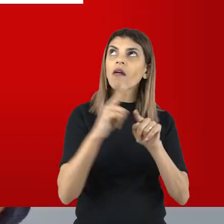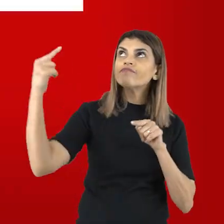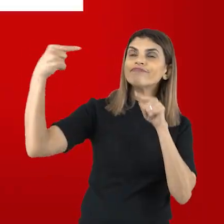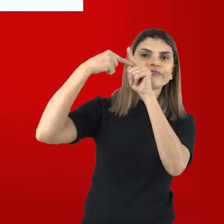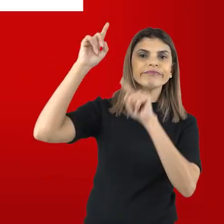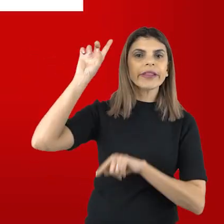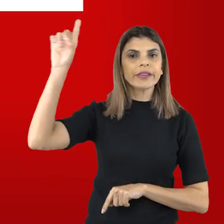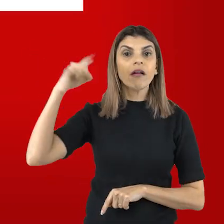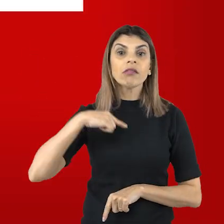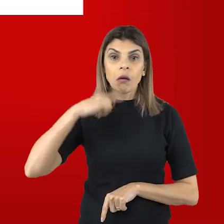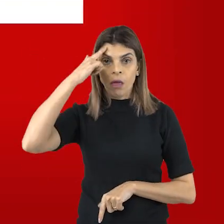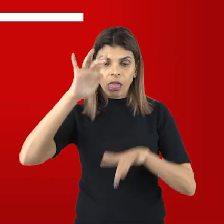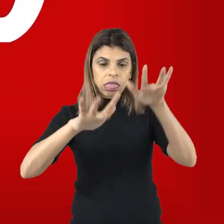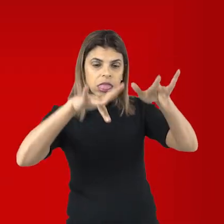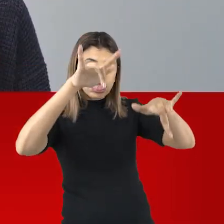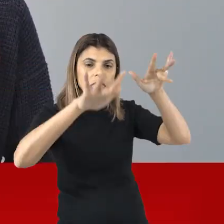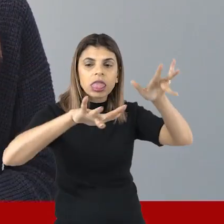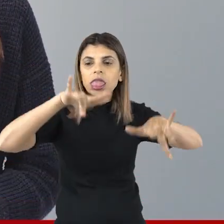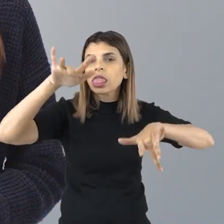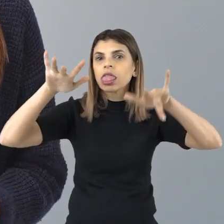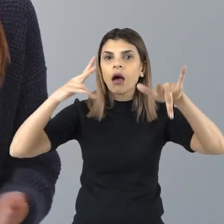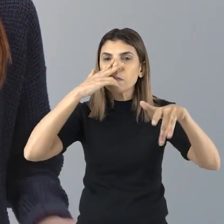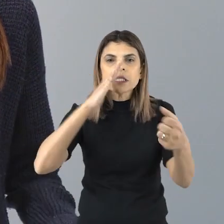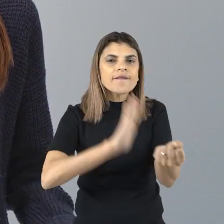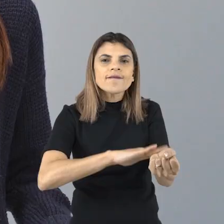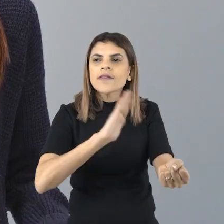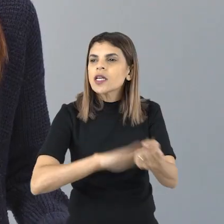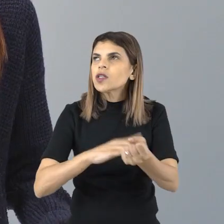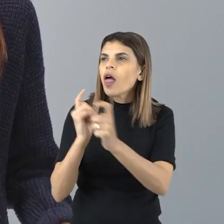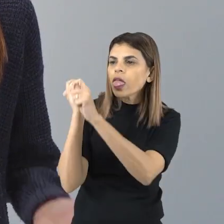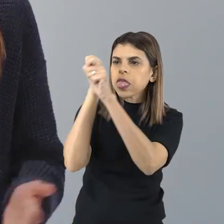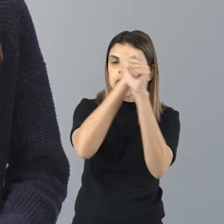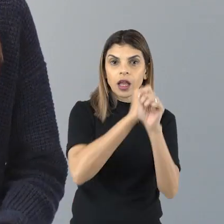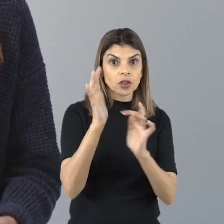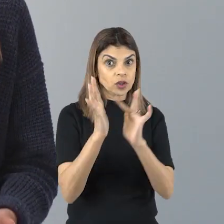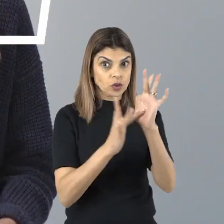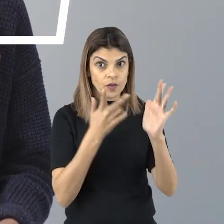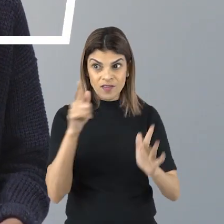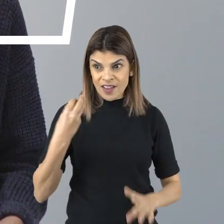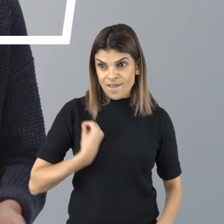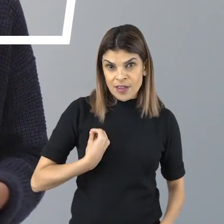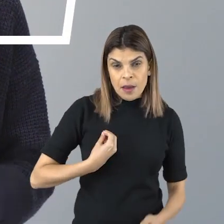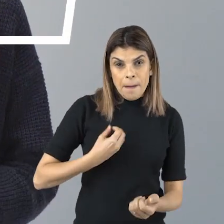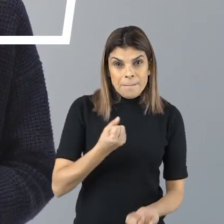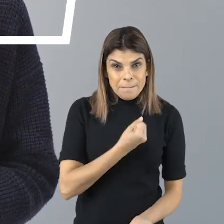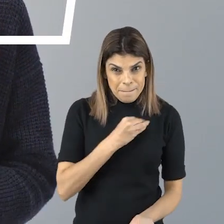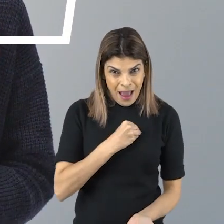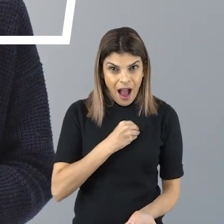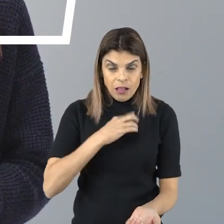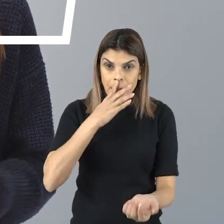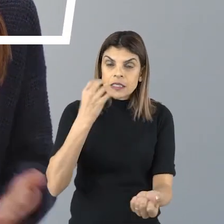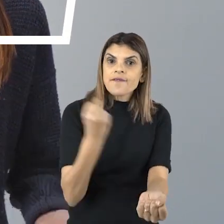segunda é que o pecado nos domina. Existe uma qualidade viciante nisso, pode destruir nossas vidas. Jesus disse, todo aquele que vive pecando é escravo